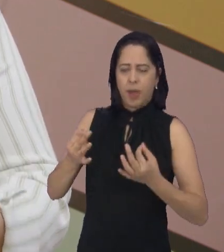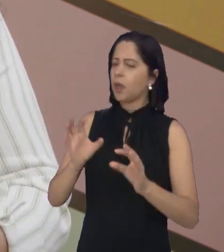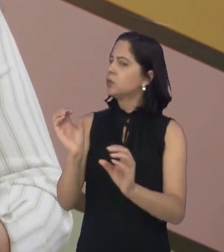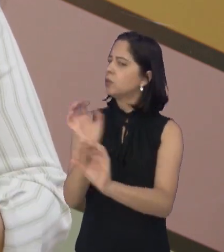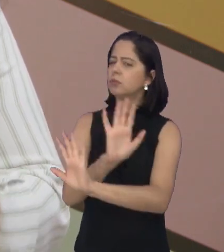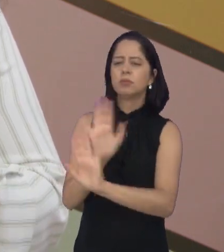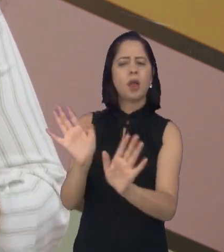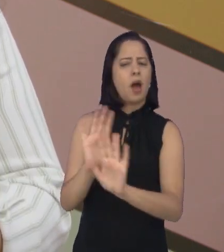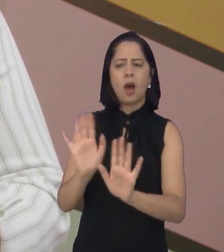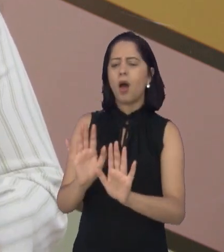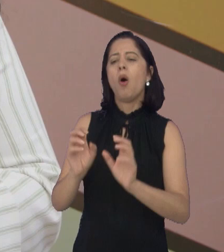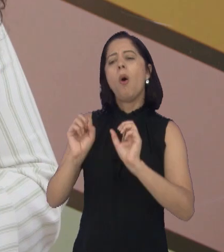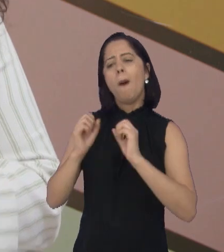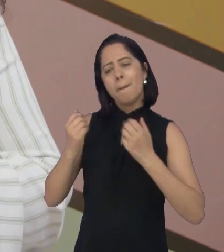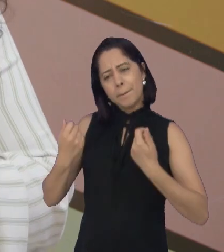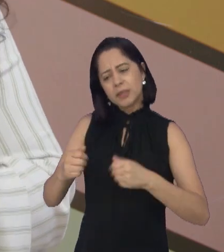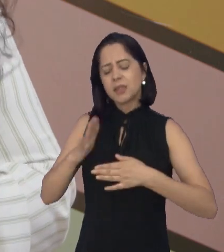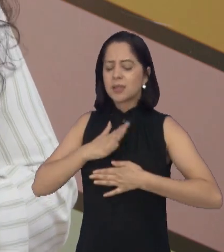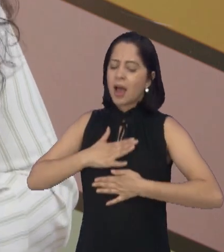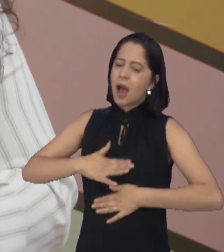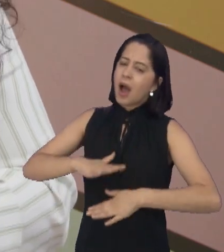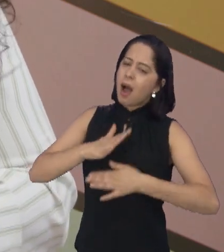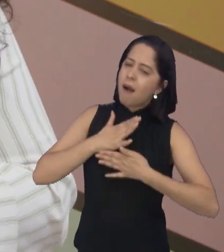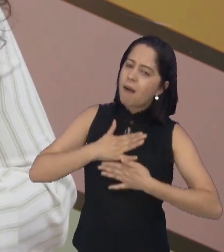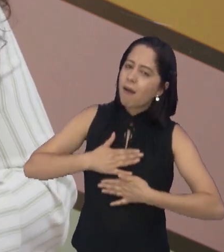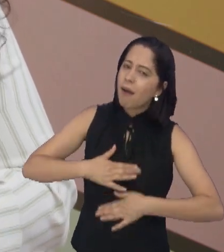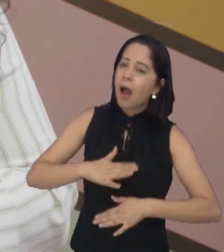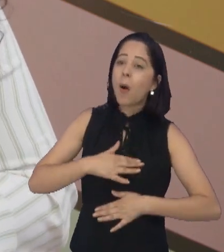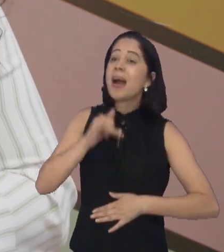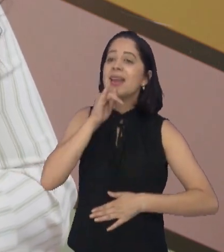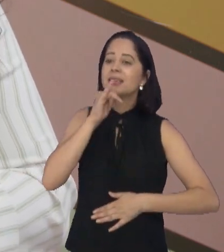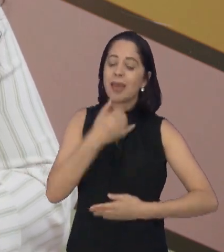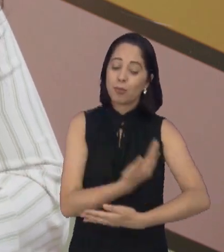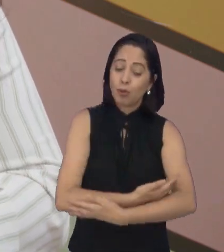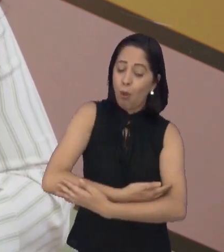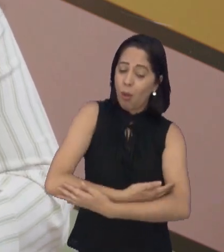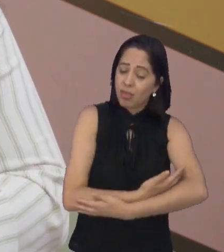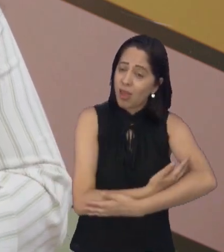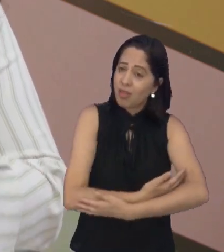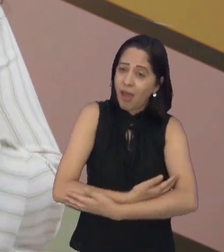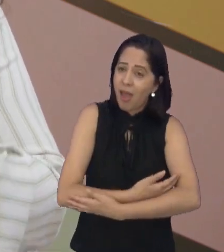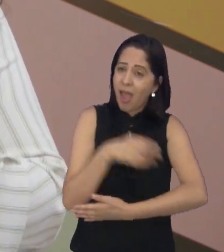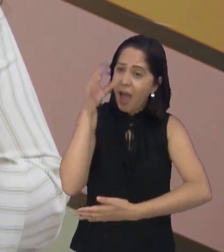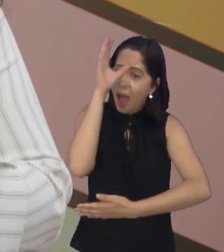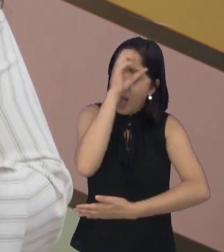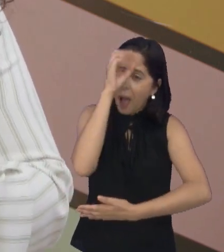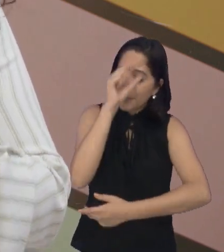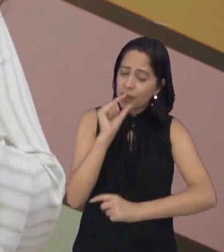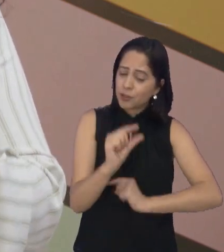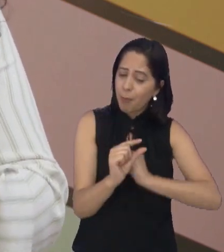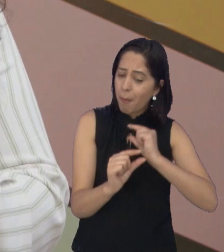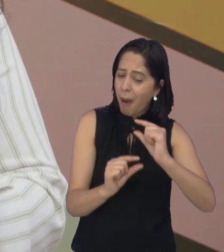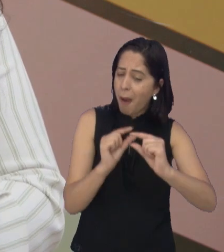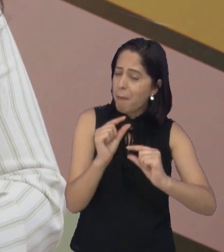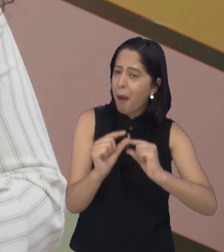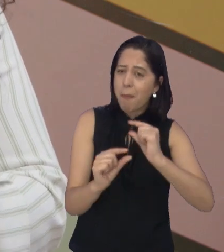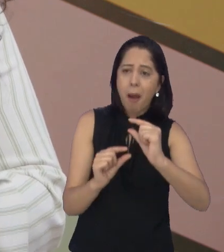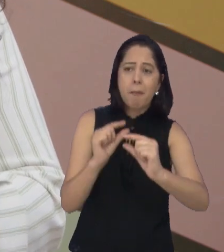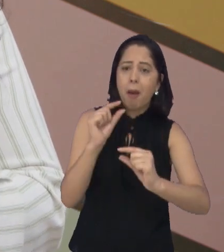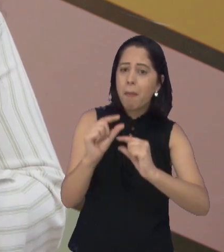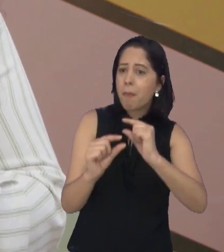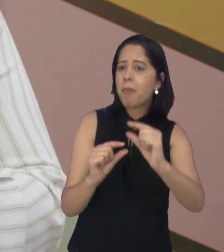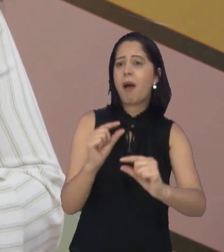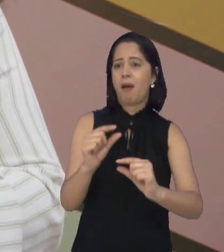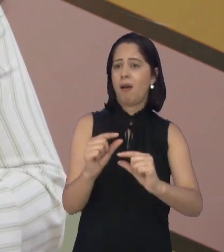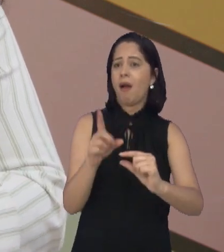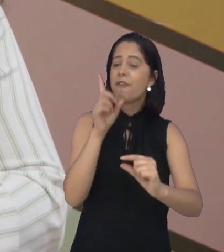com calma, no tempo. Então, quando a gente é neném, quando a gente é criança, a gente tem que aprender um monte de coisa, a gente entende que a pessoa vai fazer aquilo com